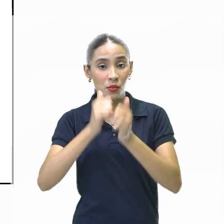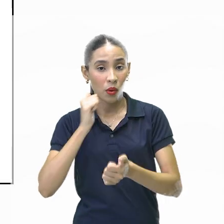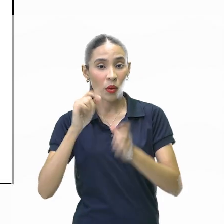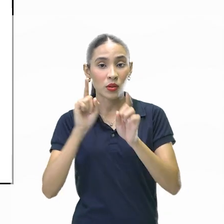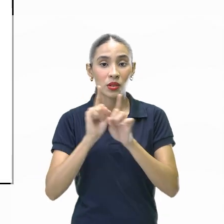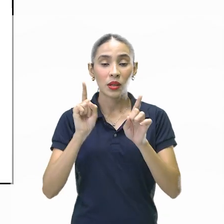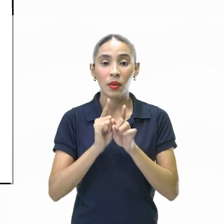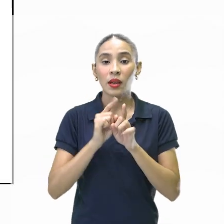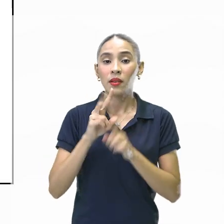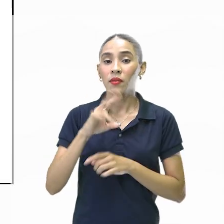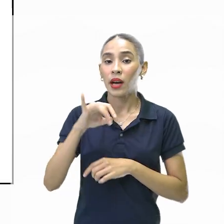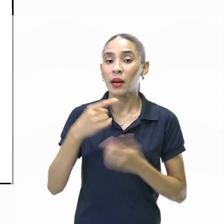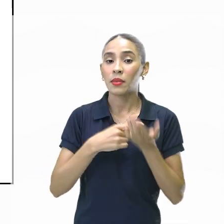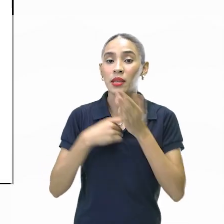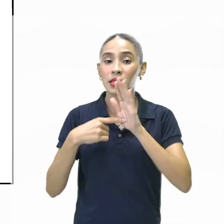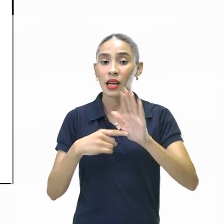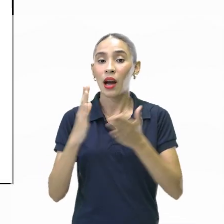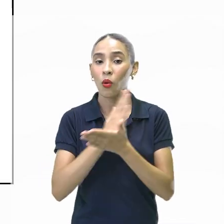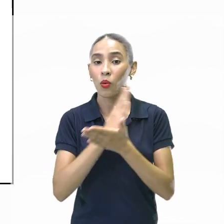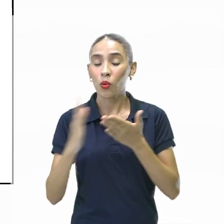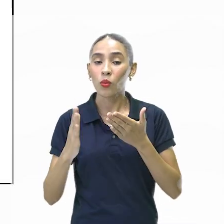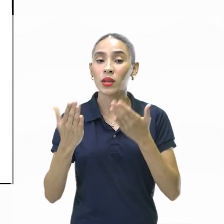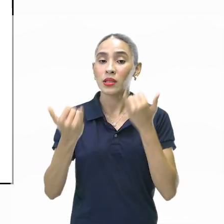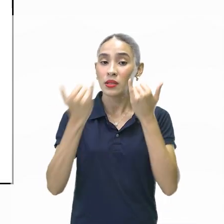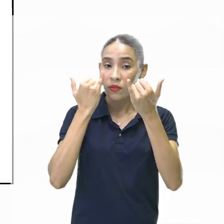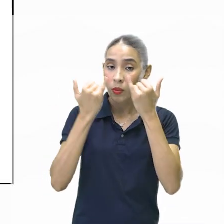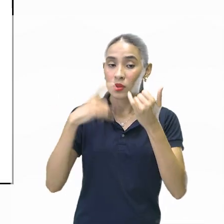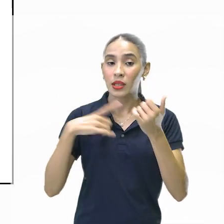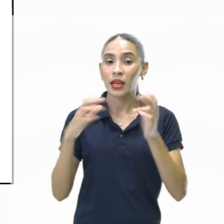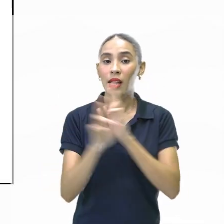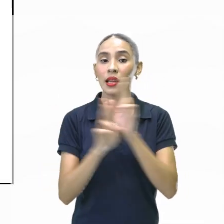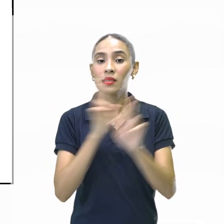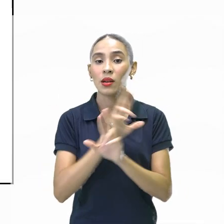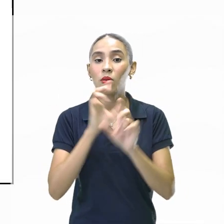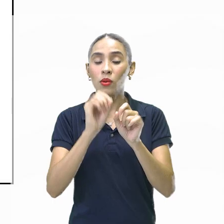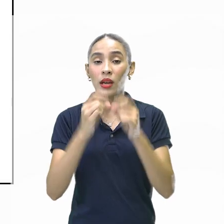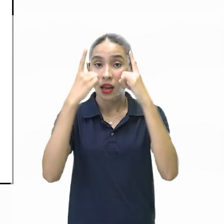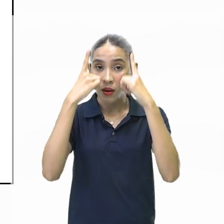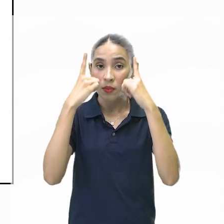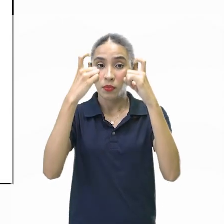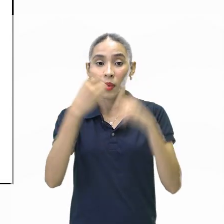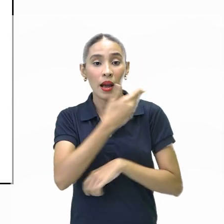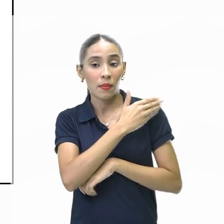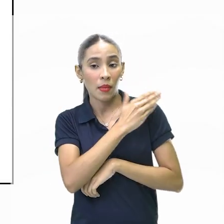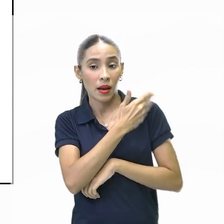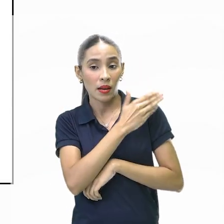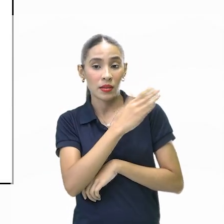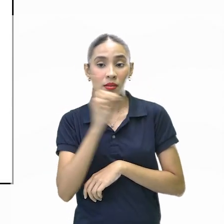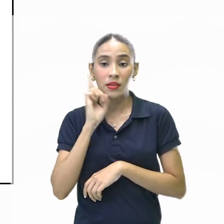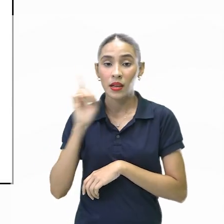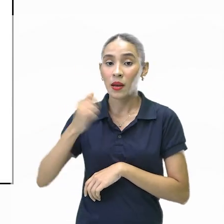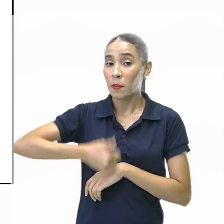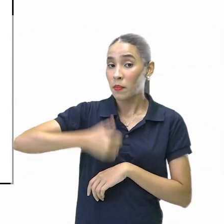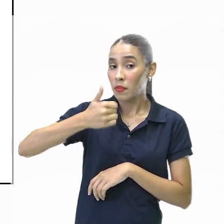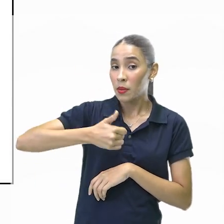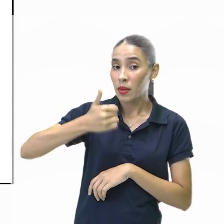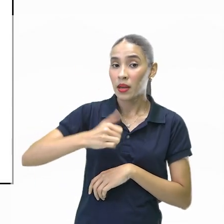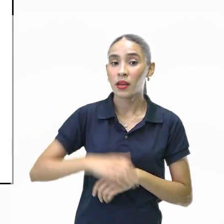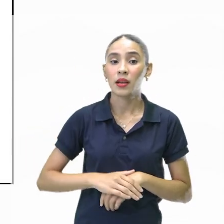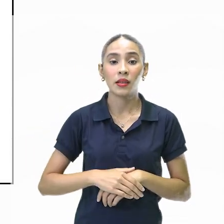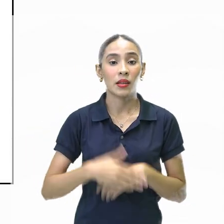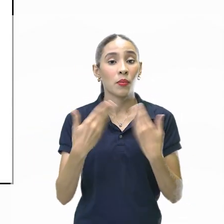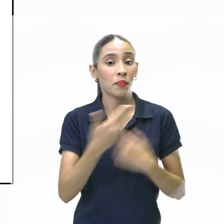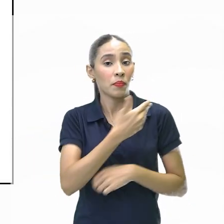aí algumas matérias relacionadas ao racismo, né? Por exemplo, nessa primeira matéria falando sobre o